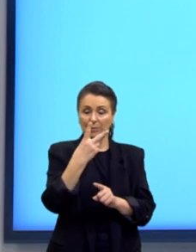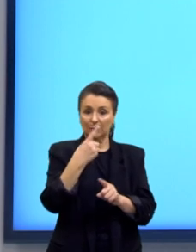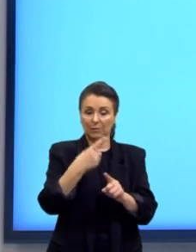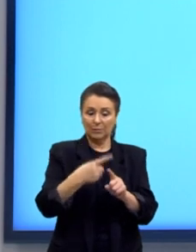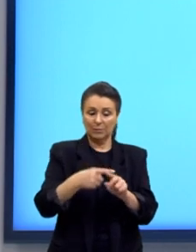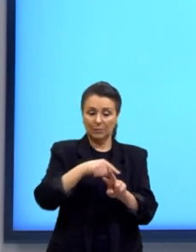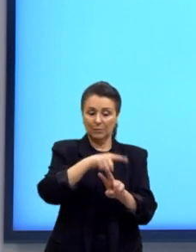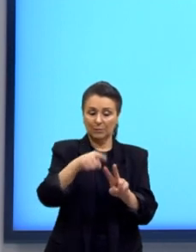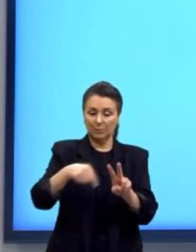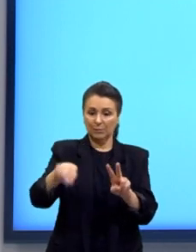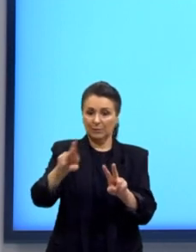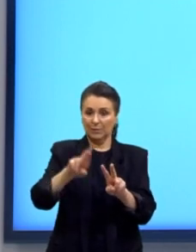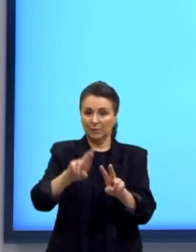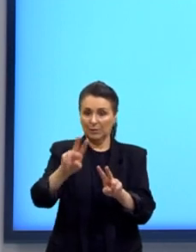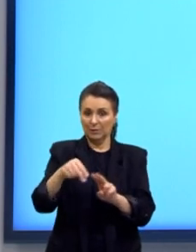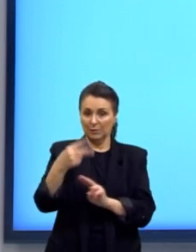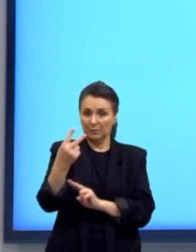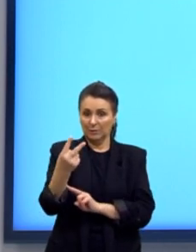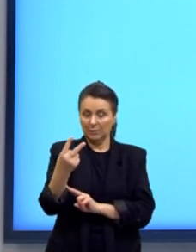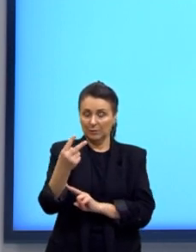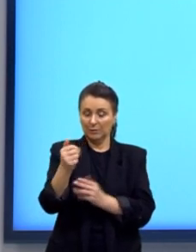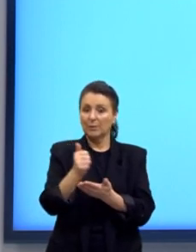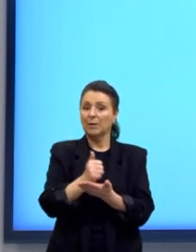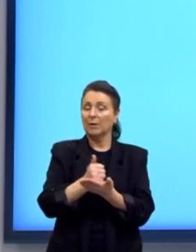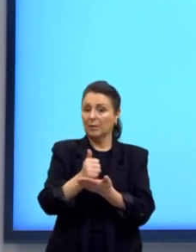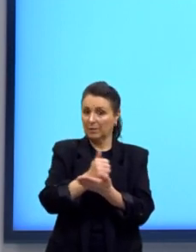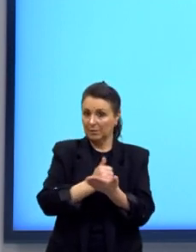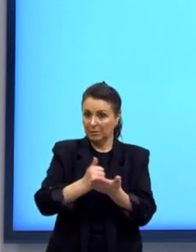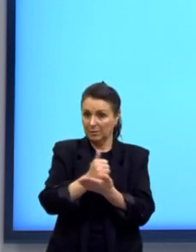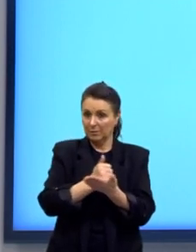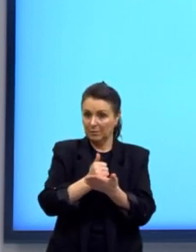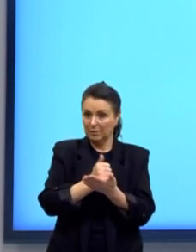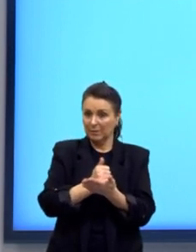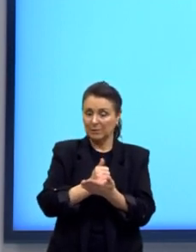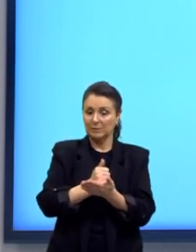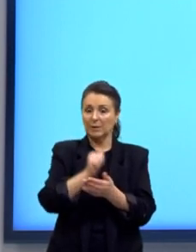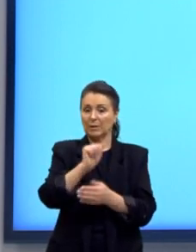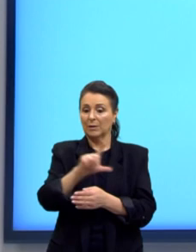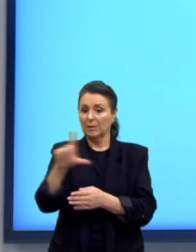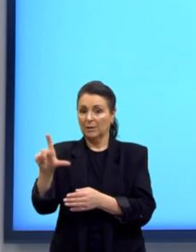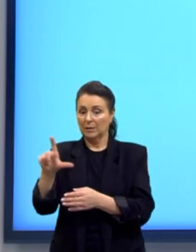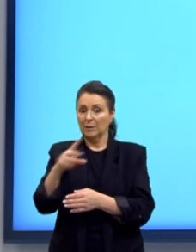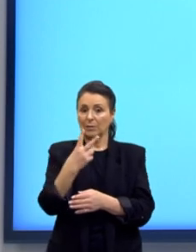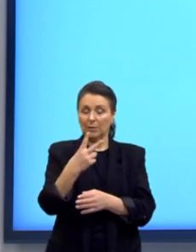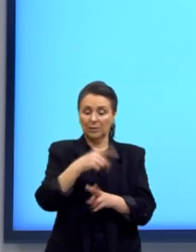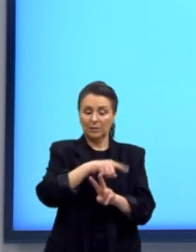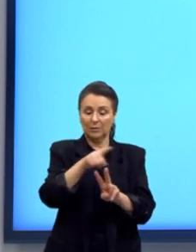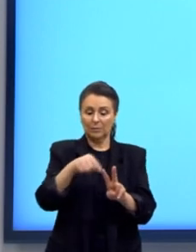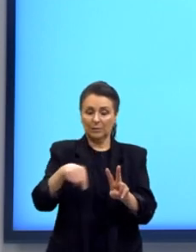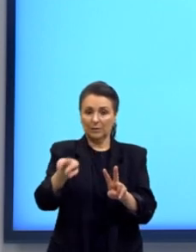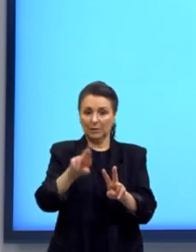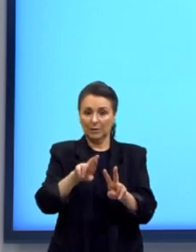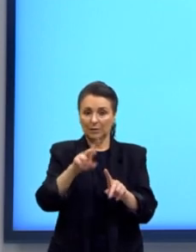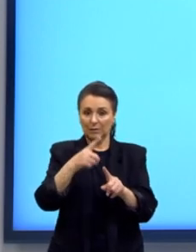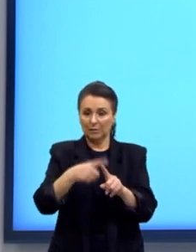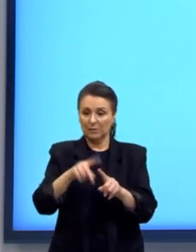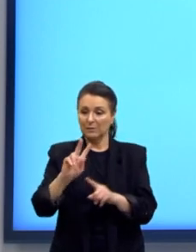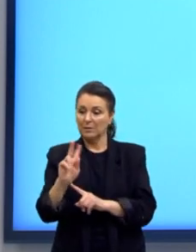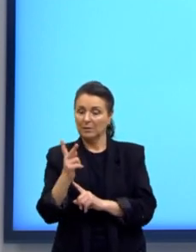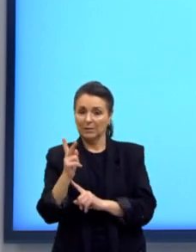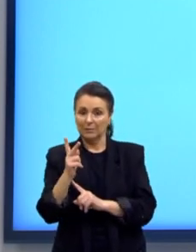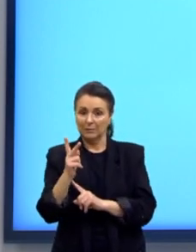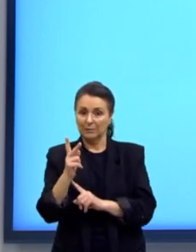vezes pi R ao quadrado que área da Base a área lateral dois PR x h